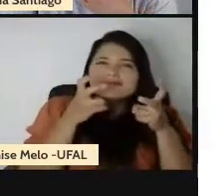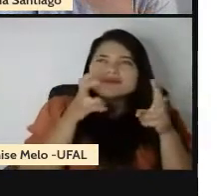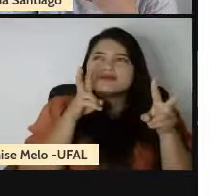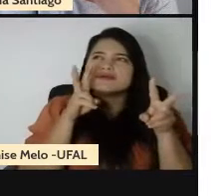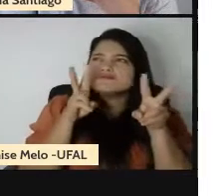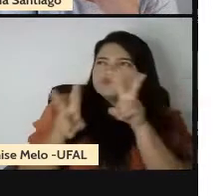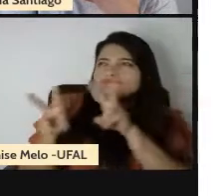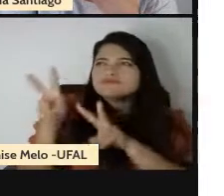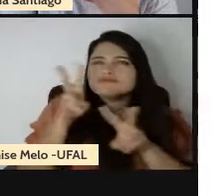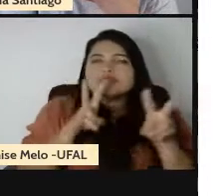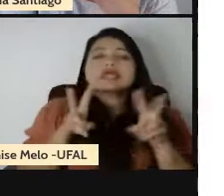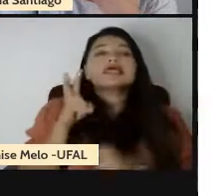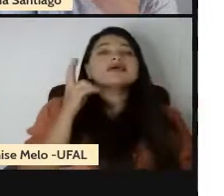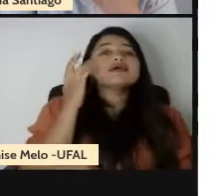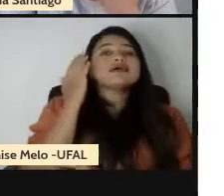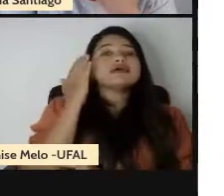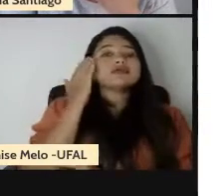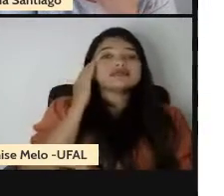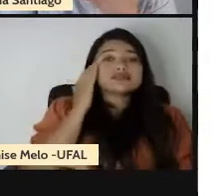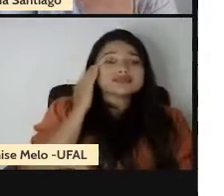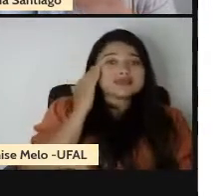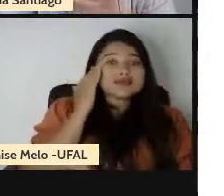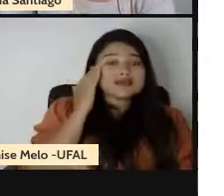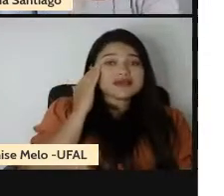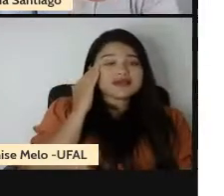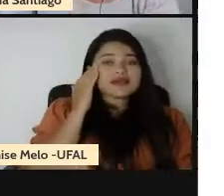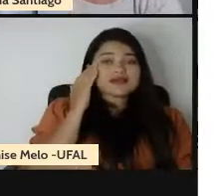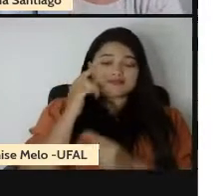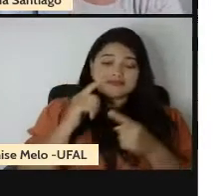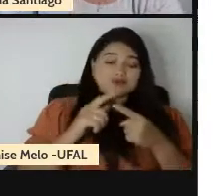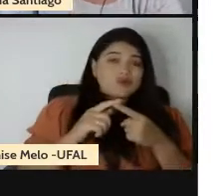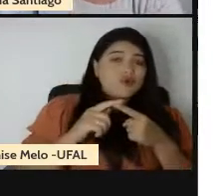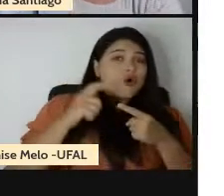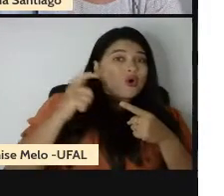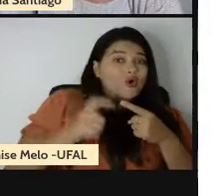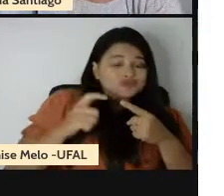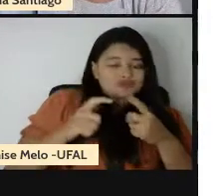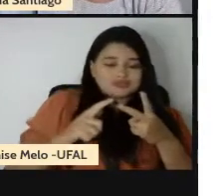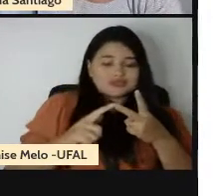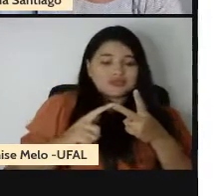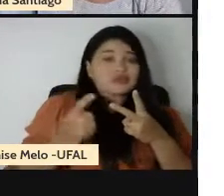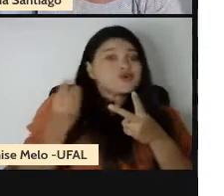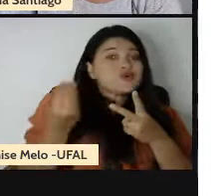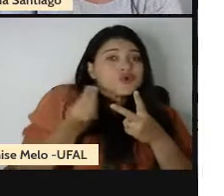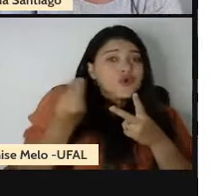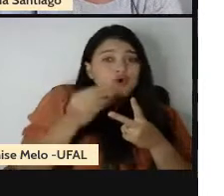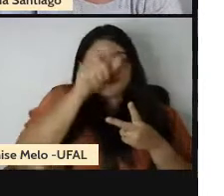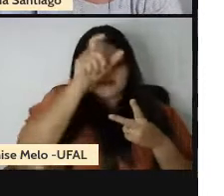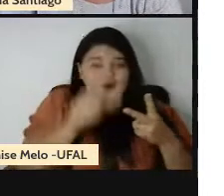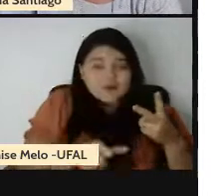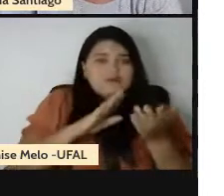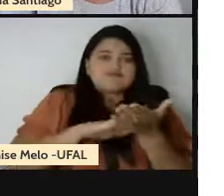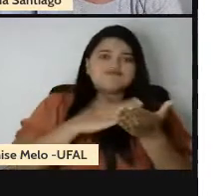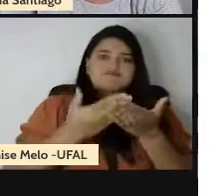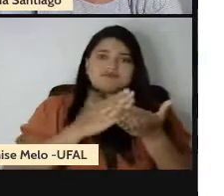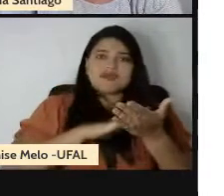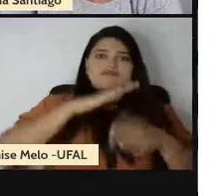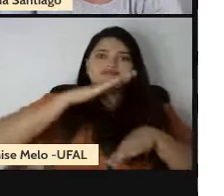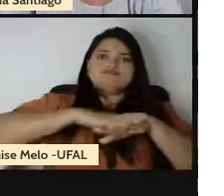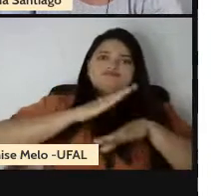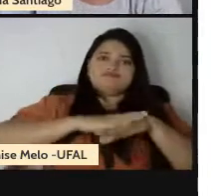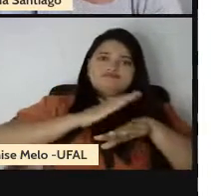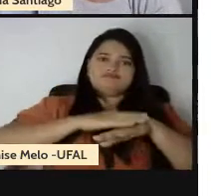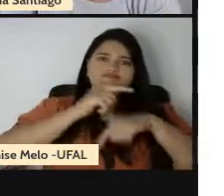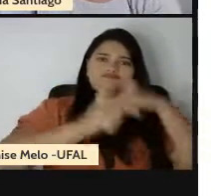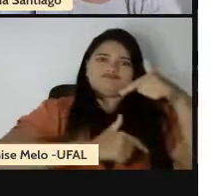de entender onde e como o intérprete atua, e isso pode...